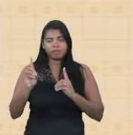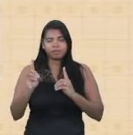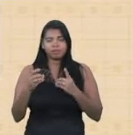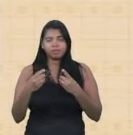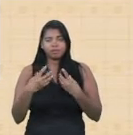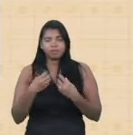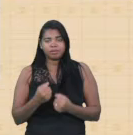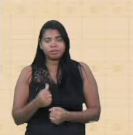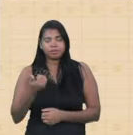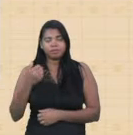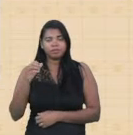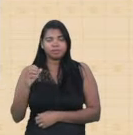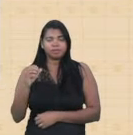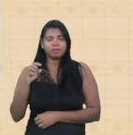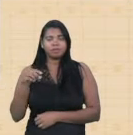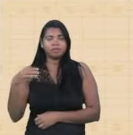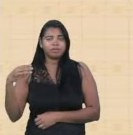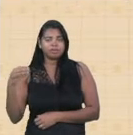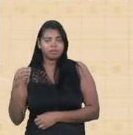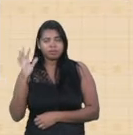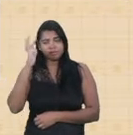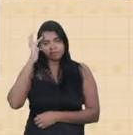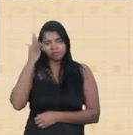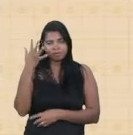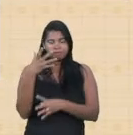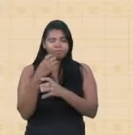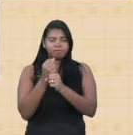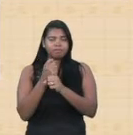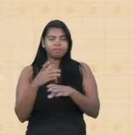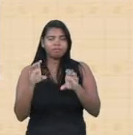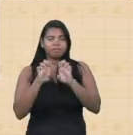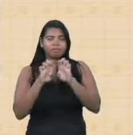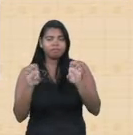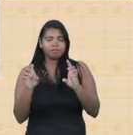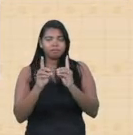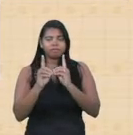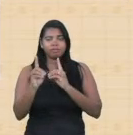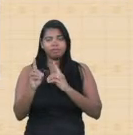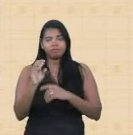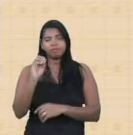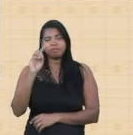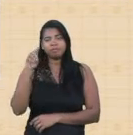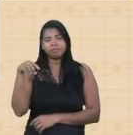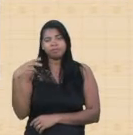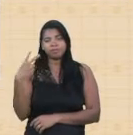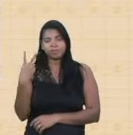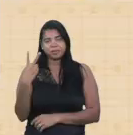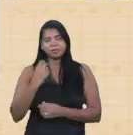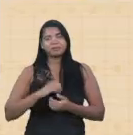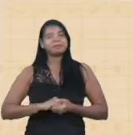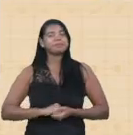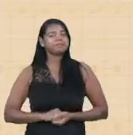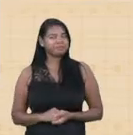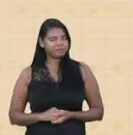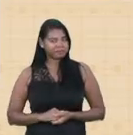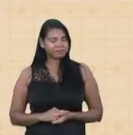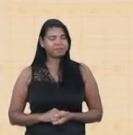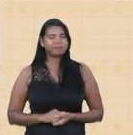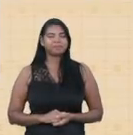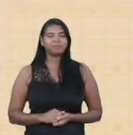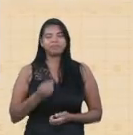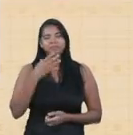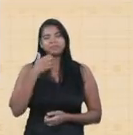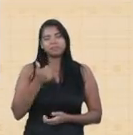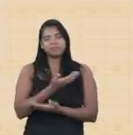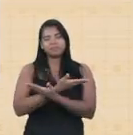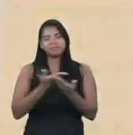10 a menos 30, nós, resolvendo esse cálculo, vamos encontrar uma distância de 0,2. Muito bem, Mequetrefe,